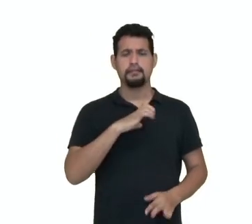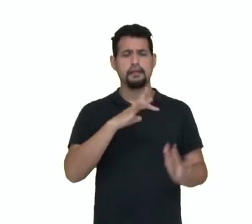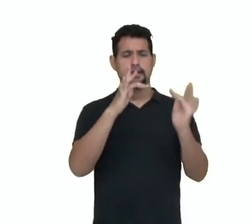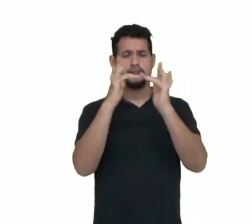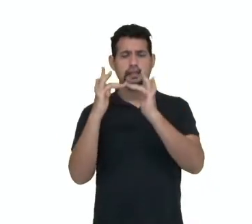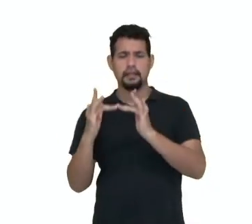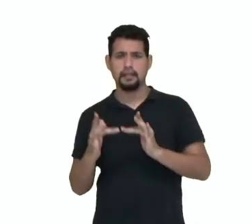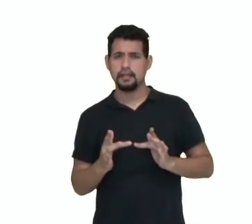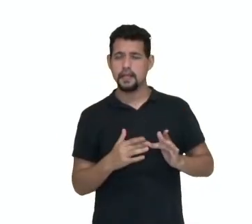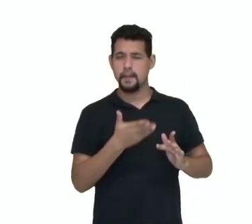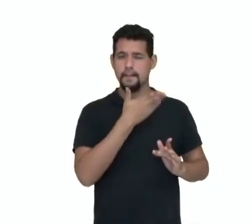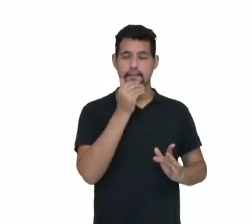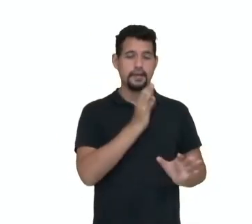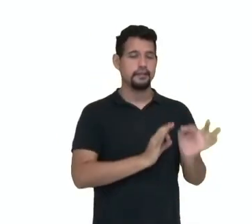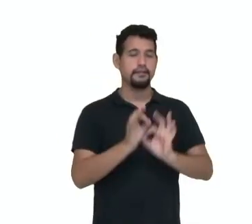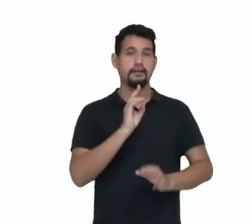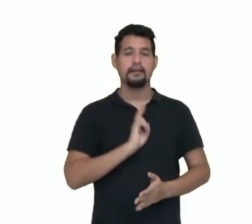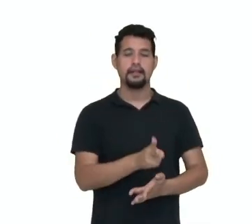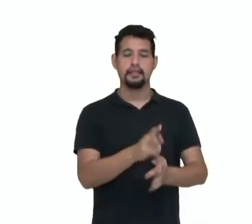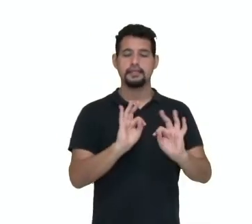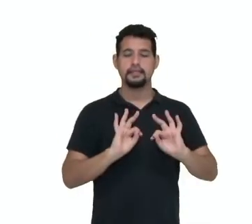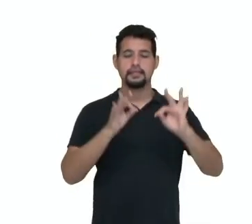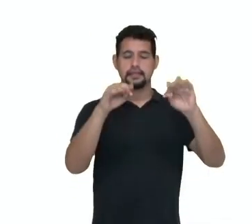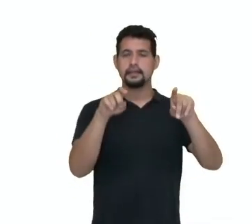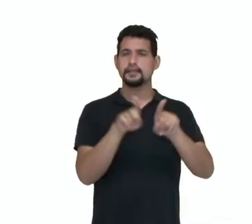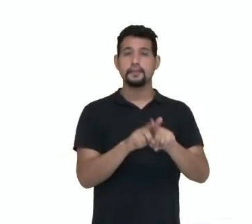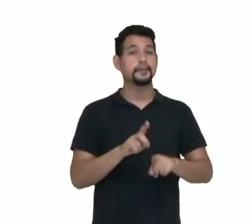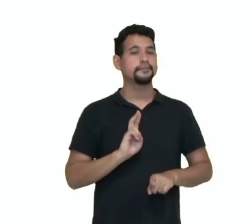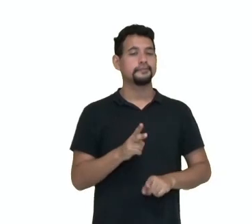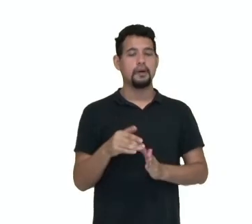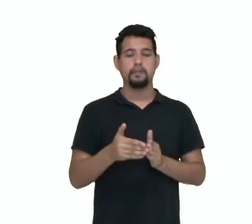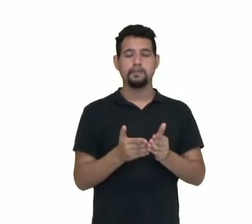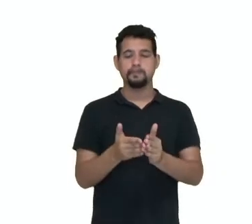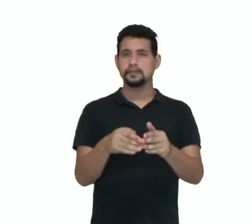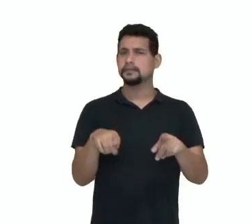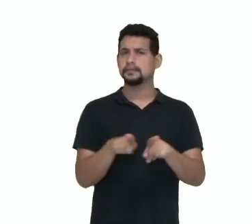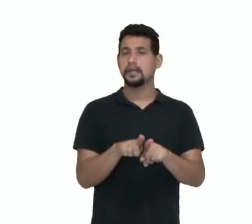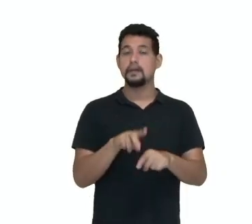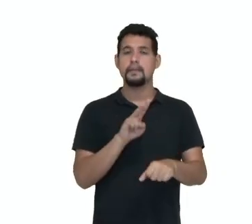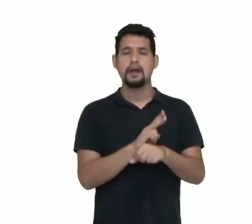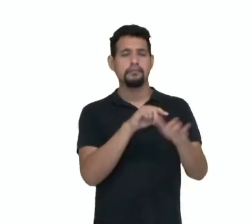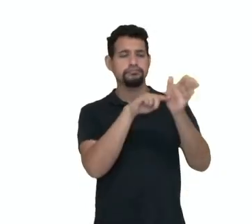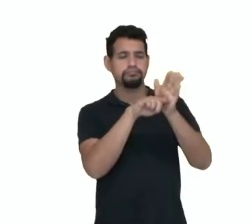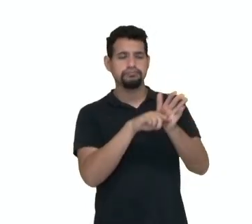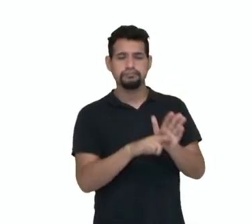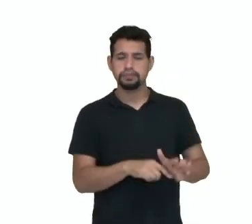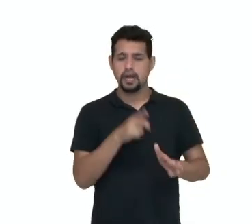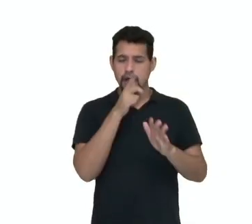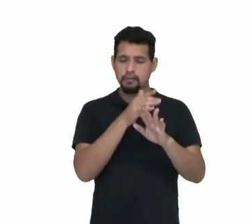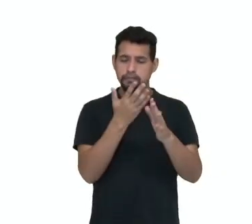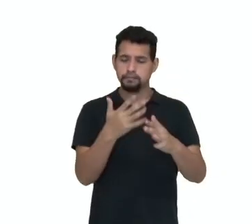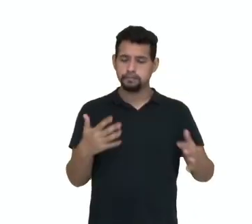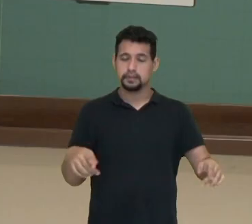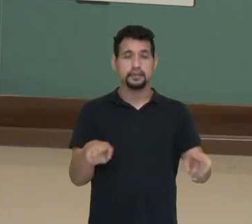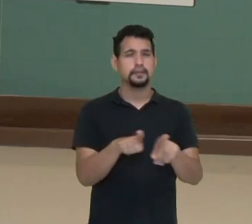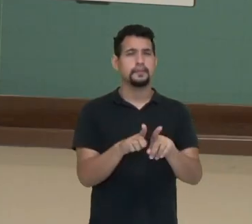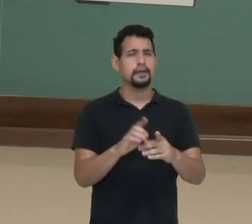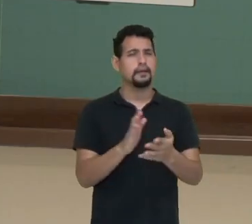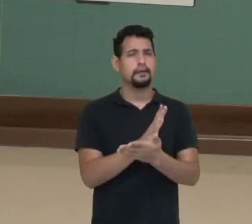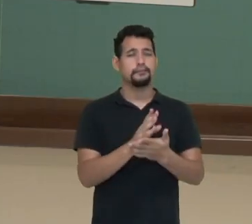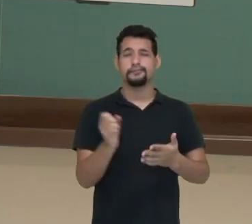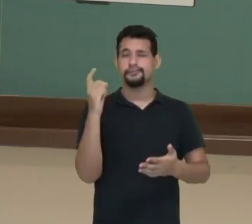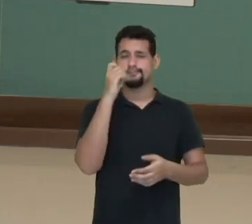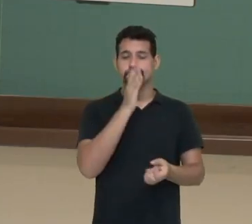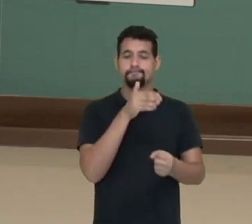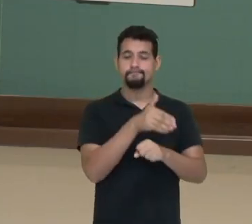pelo aprimoramento constante de tecnologias de navegação e pelas pesquisas no mar e em pontos de